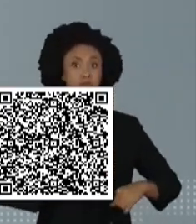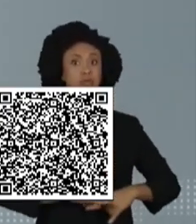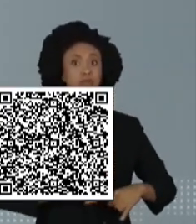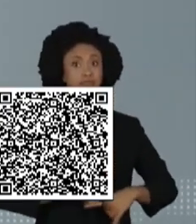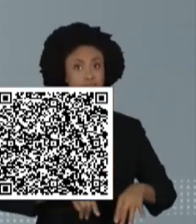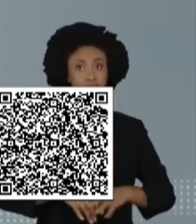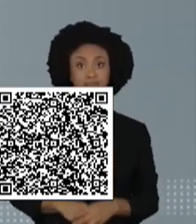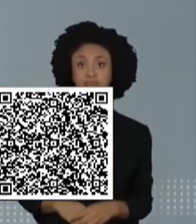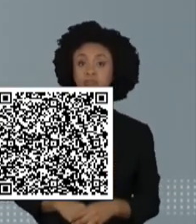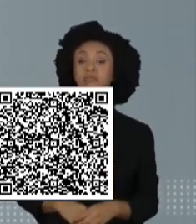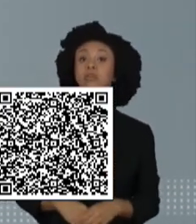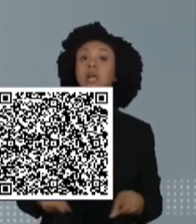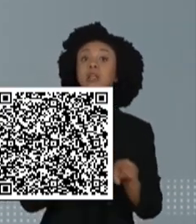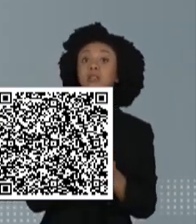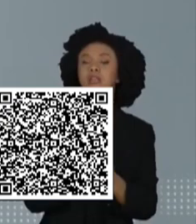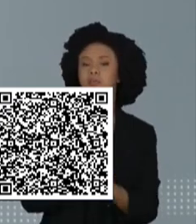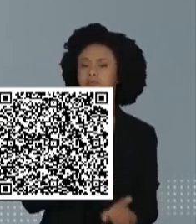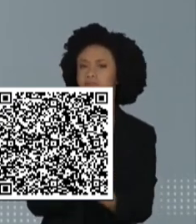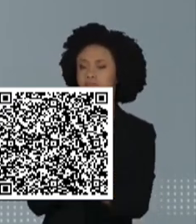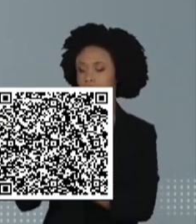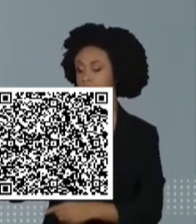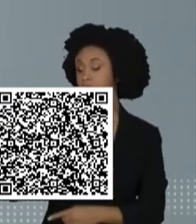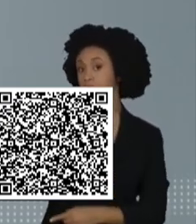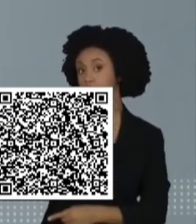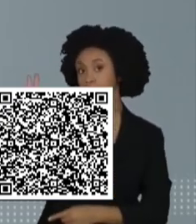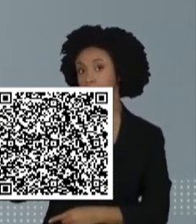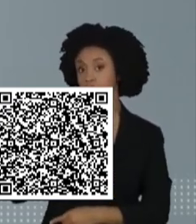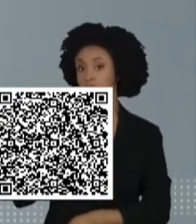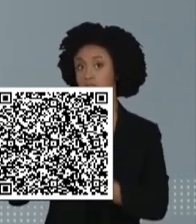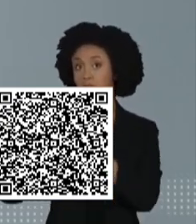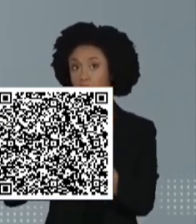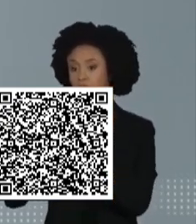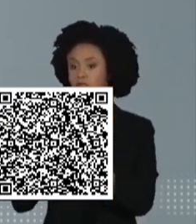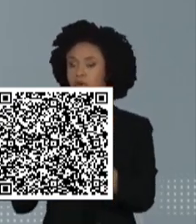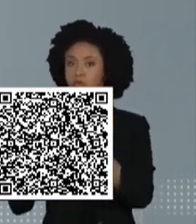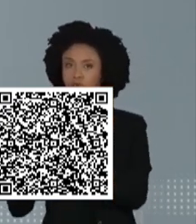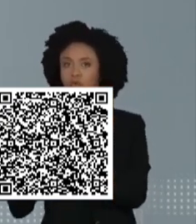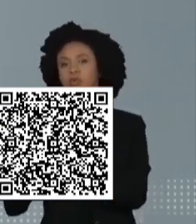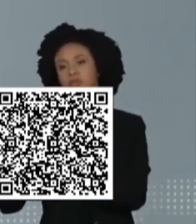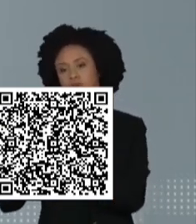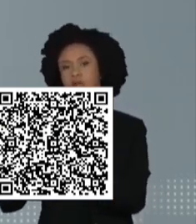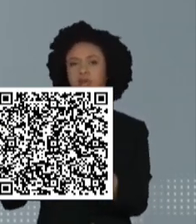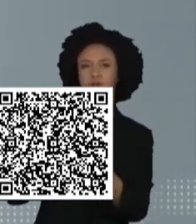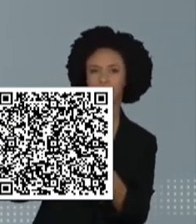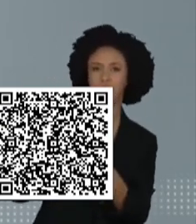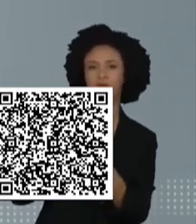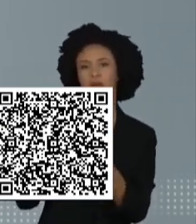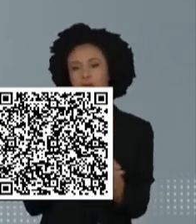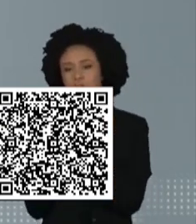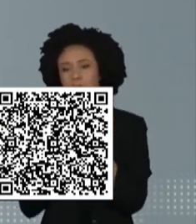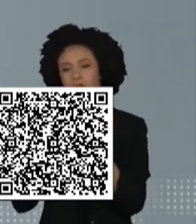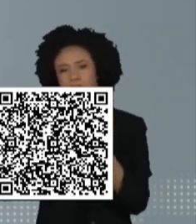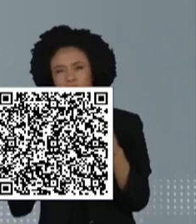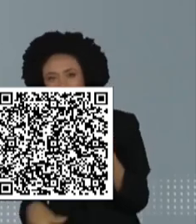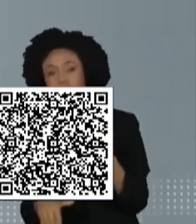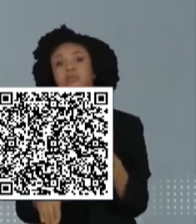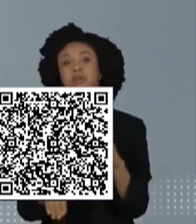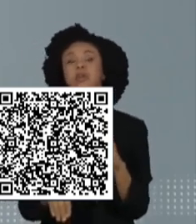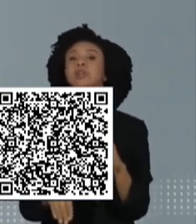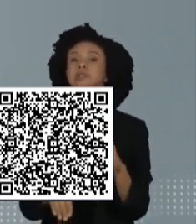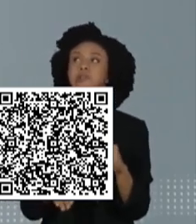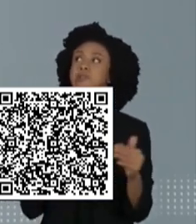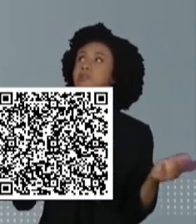segundo a pesquisa, 70% das pessoas das classes D e E têm medo de uma possível manifestação